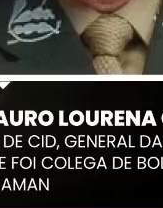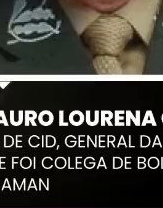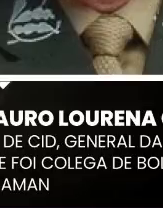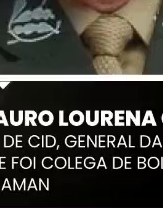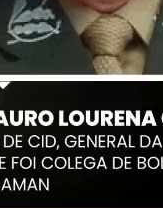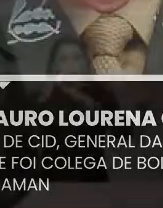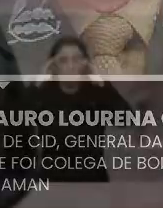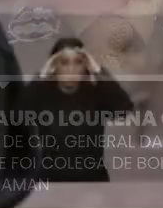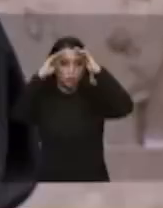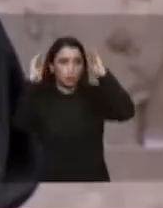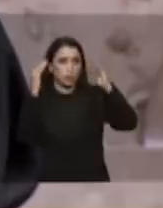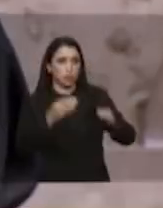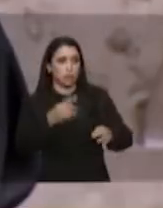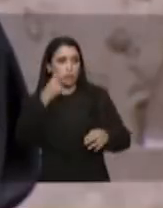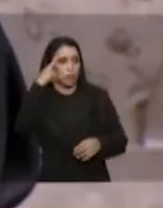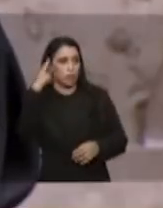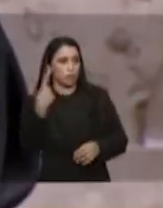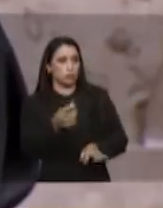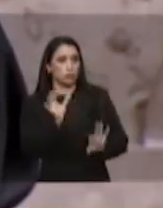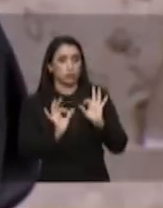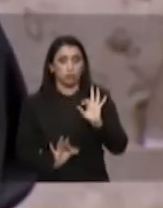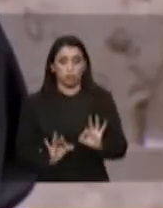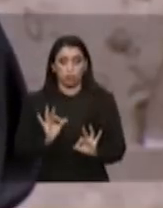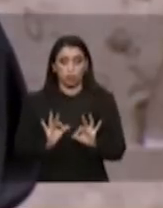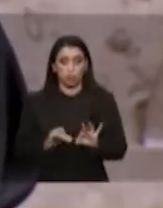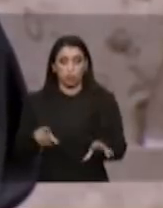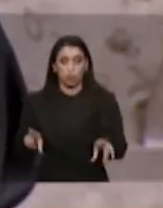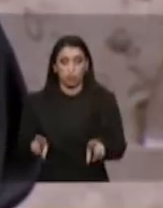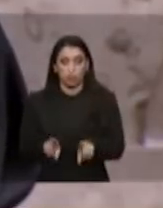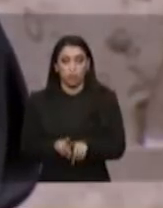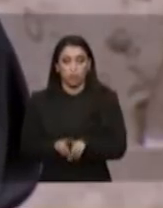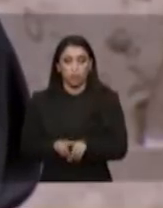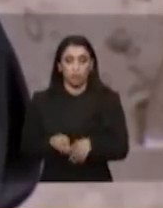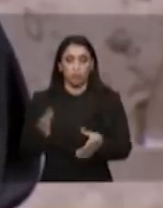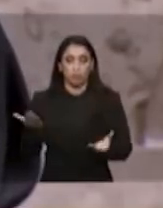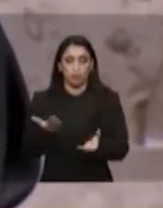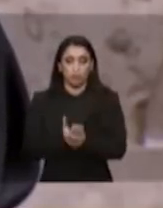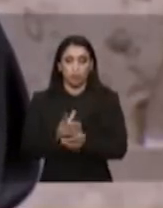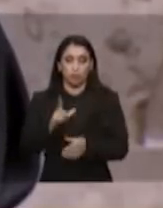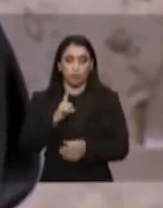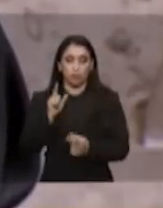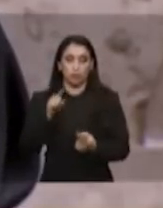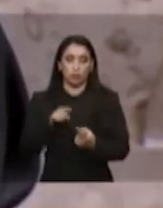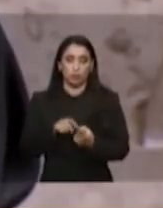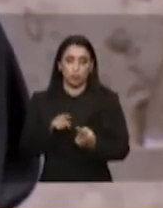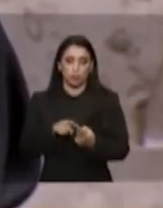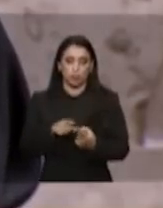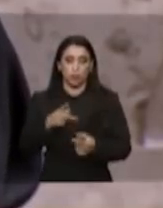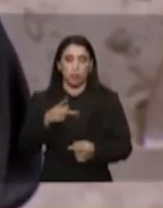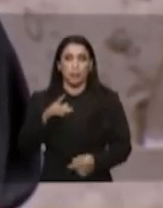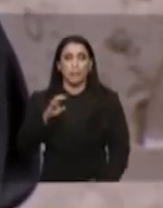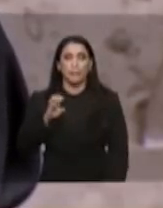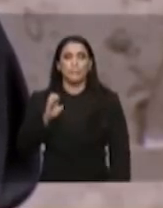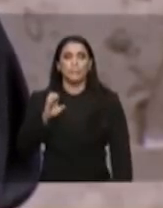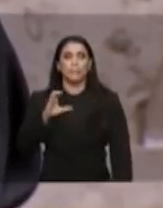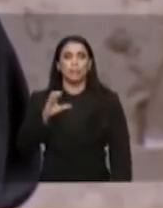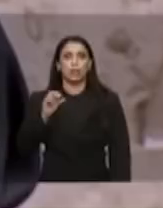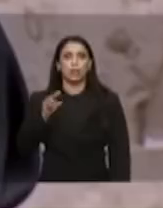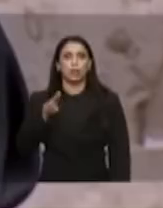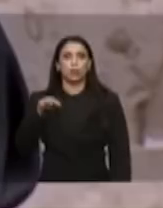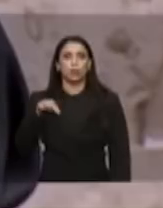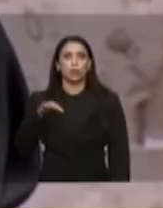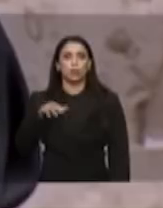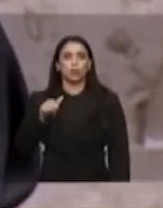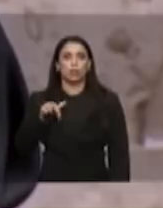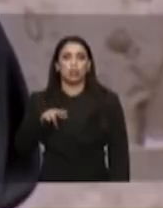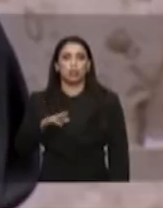ser que faça, portanto, uma nova observação em cima desse caso, que seja a de que sim, a de